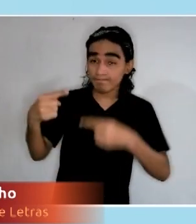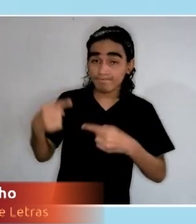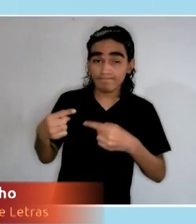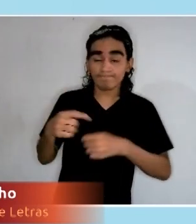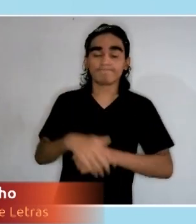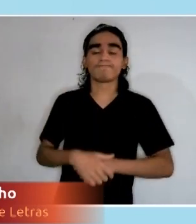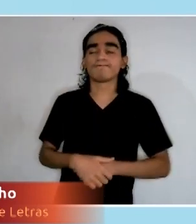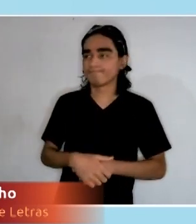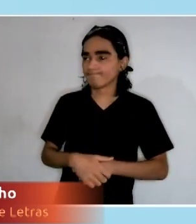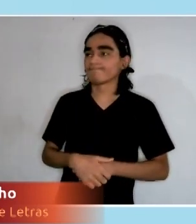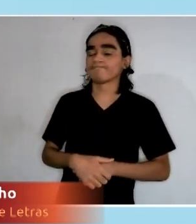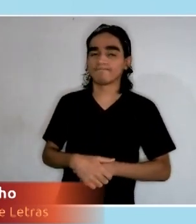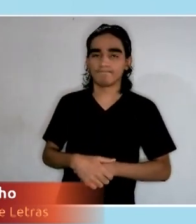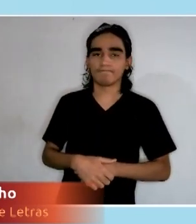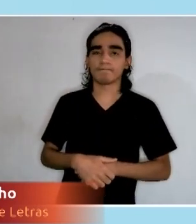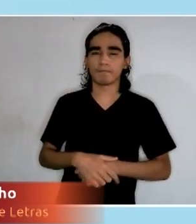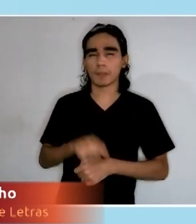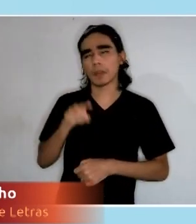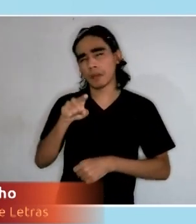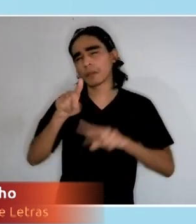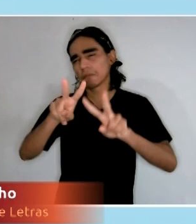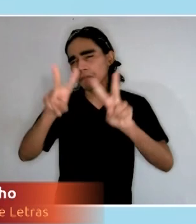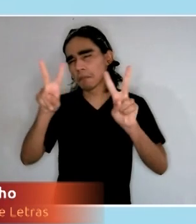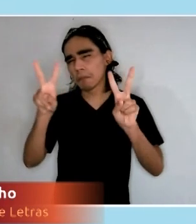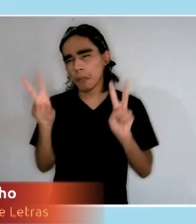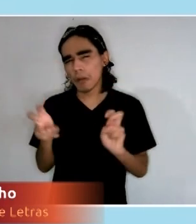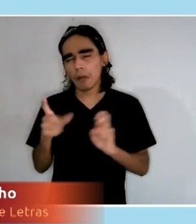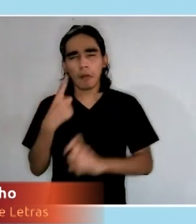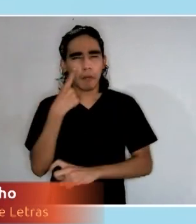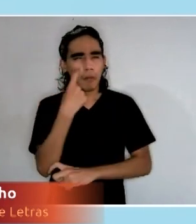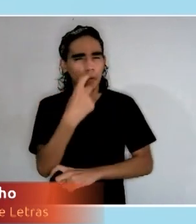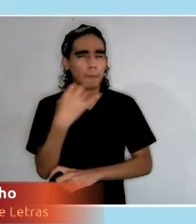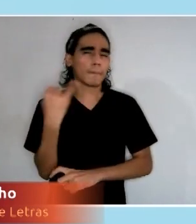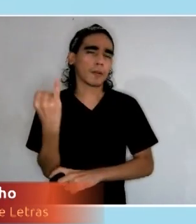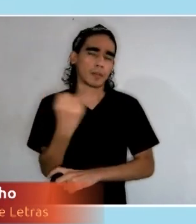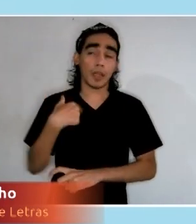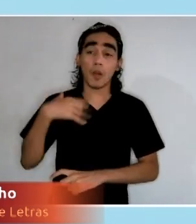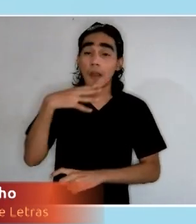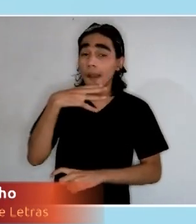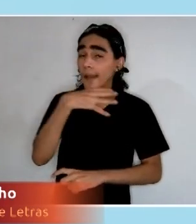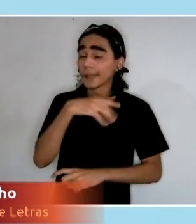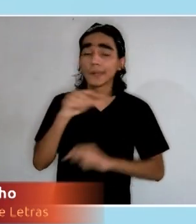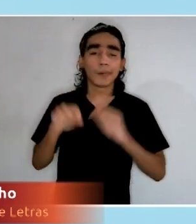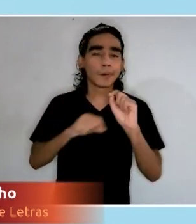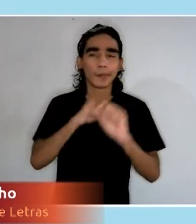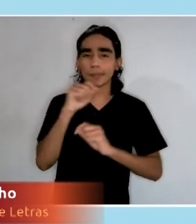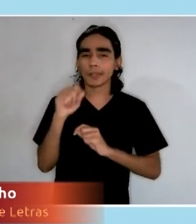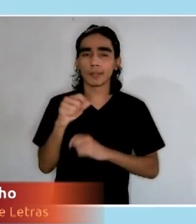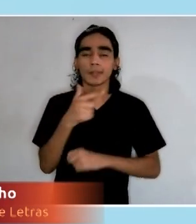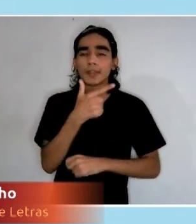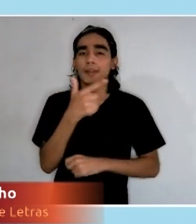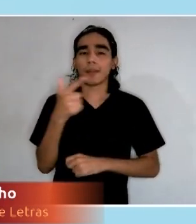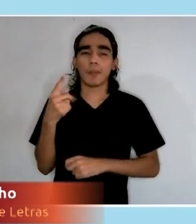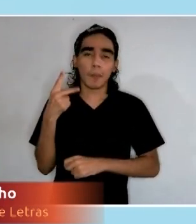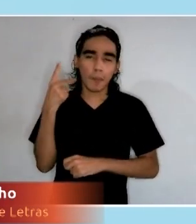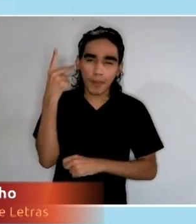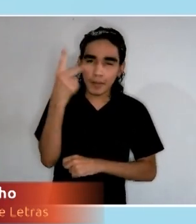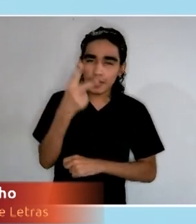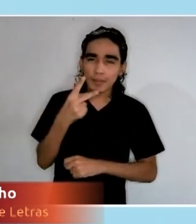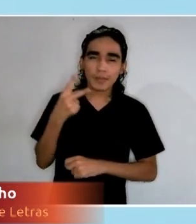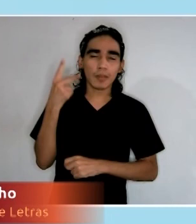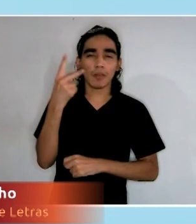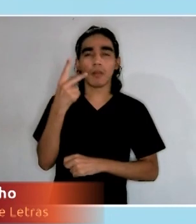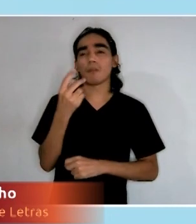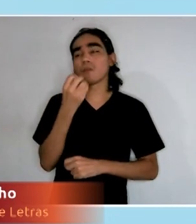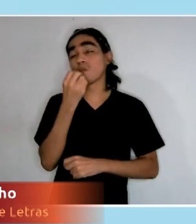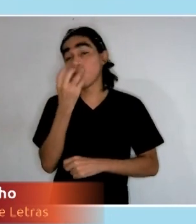Bom, essa é uma questão, Camila, muito interessante e muito importante. Eu acho que não existe população boa com governo ruim